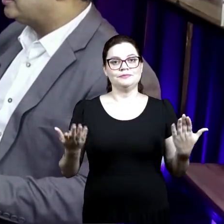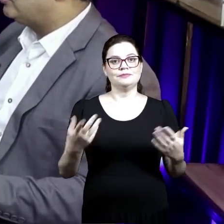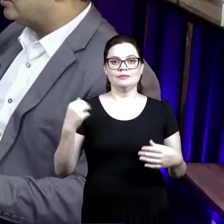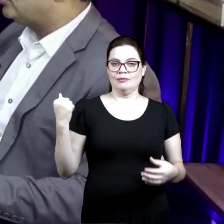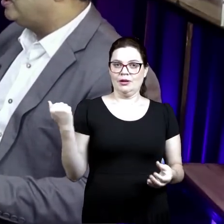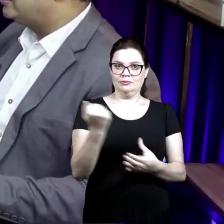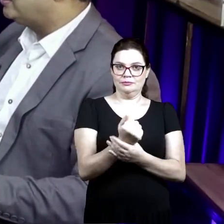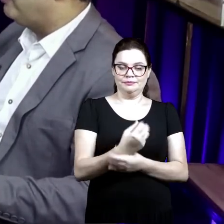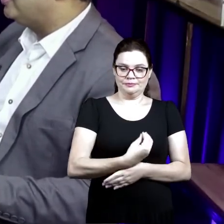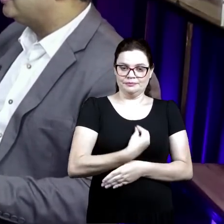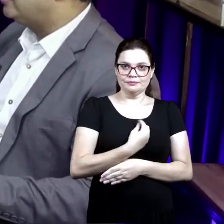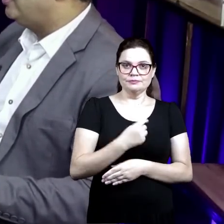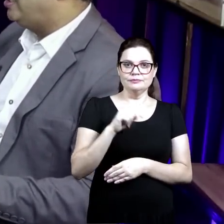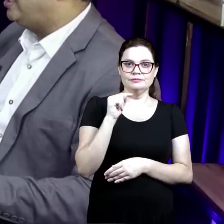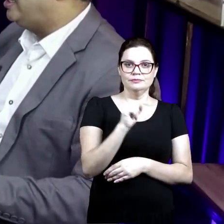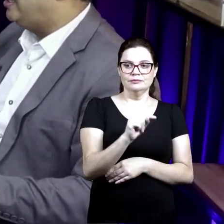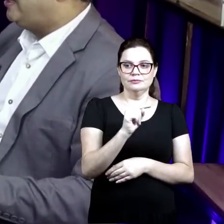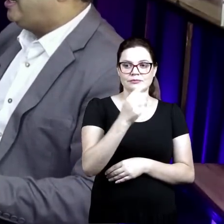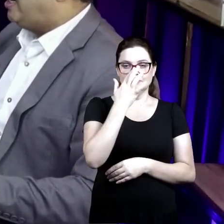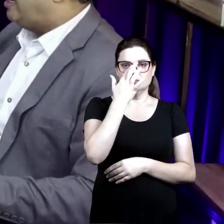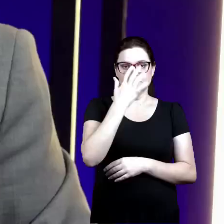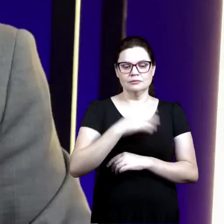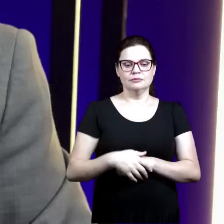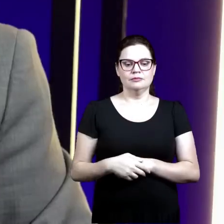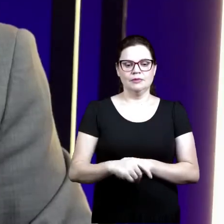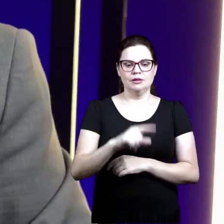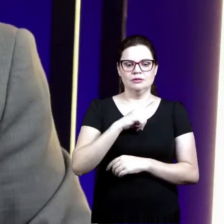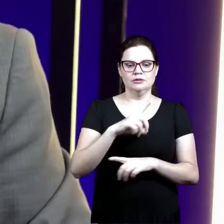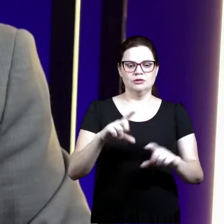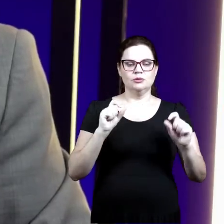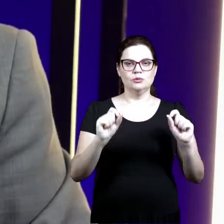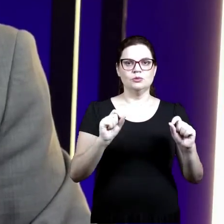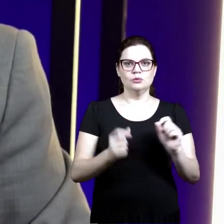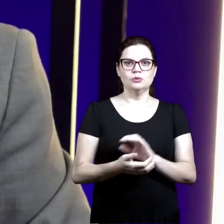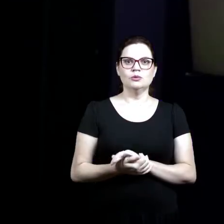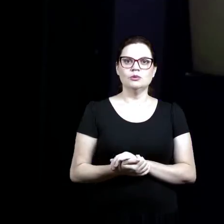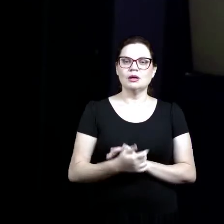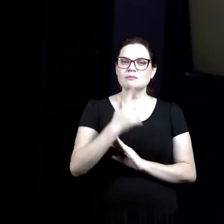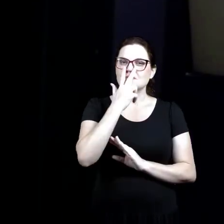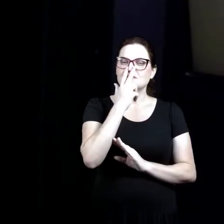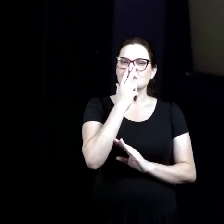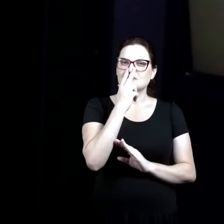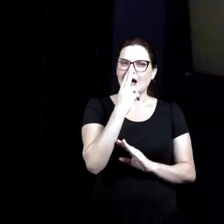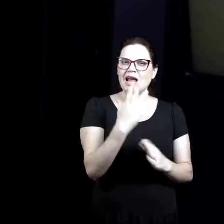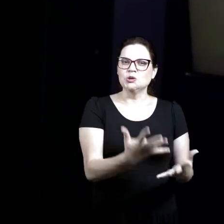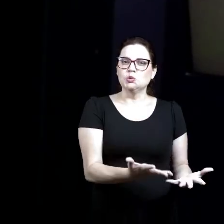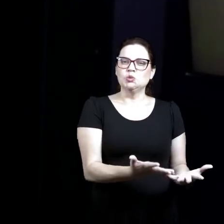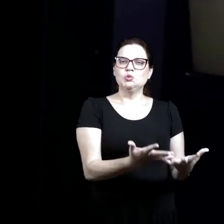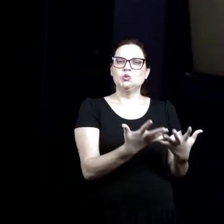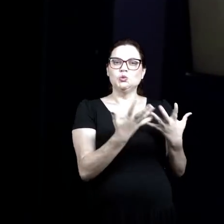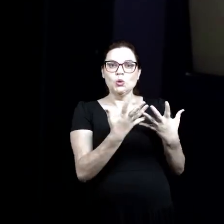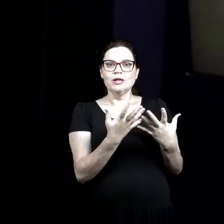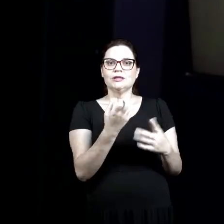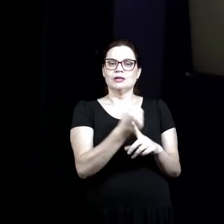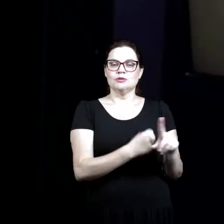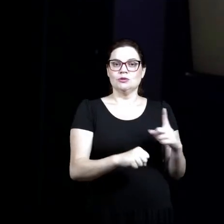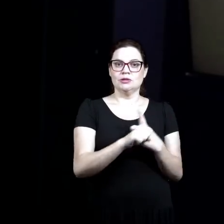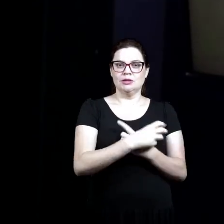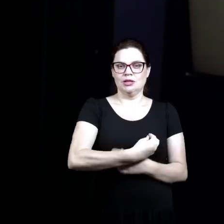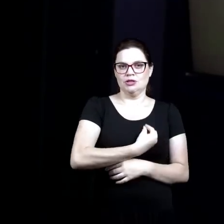essas situações, talvez. Era uma pressão, né? Exato. Uma pressão, né? Uma Da pressão. sociedade, do meio que ele